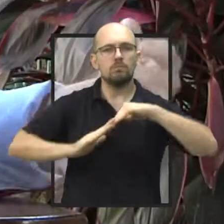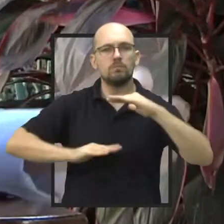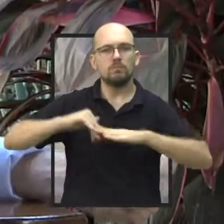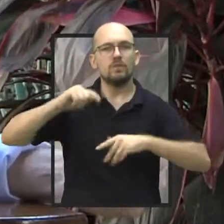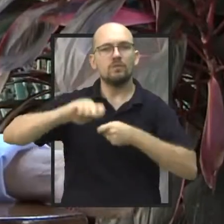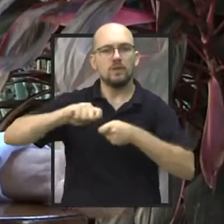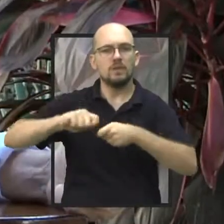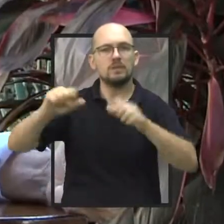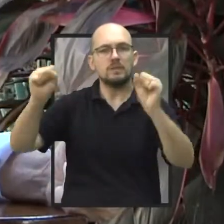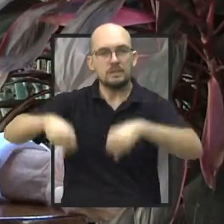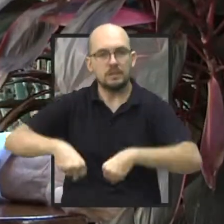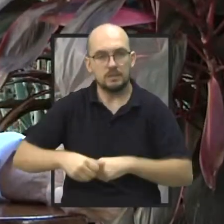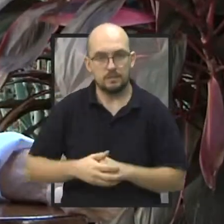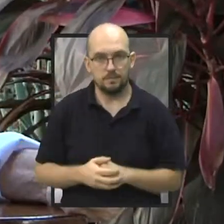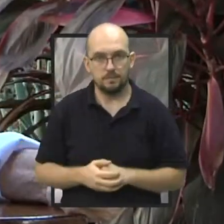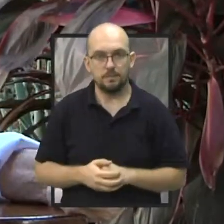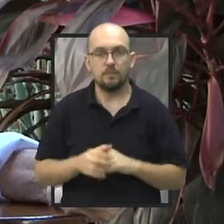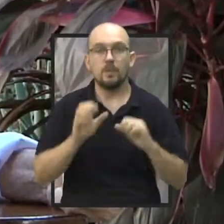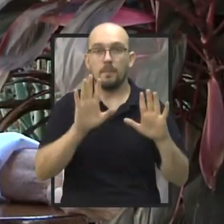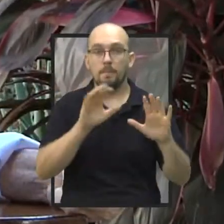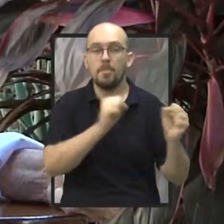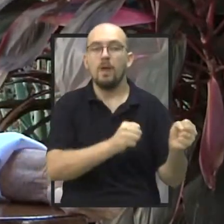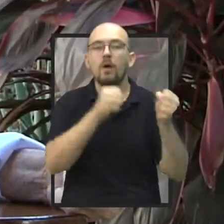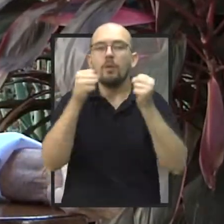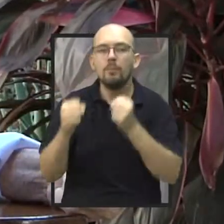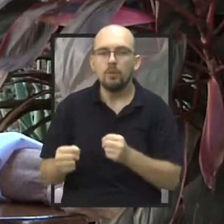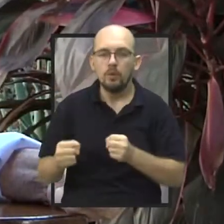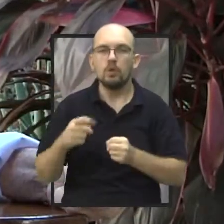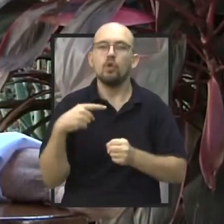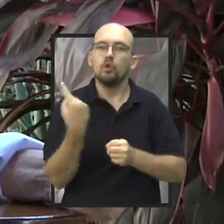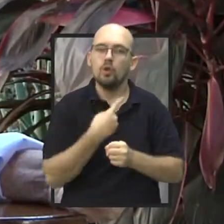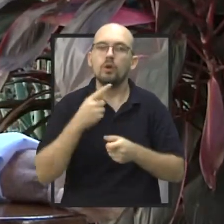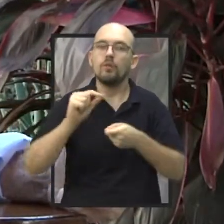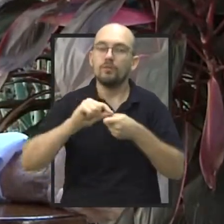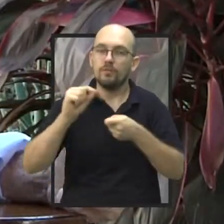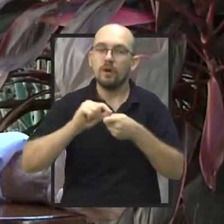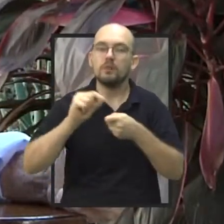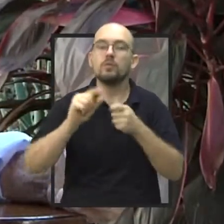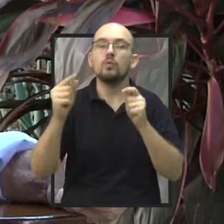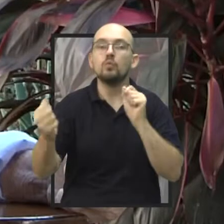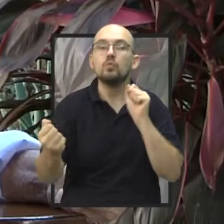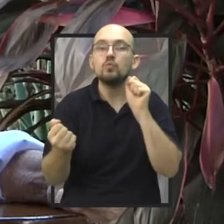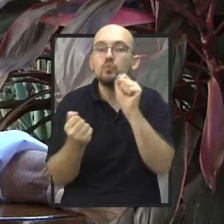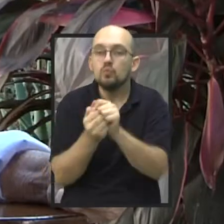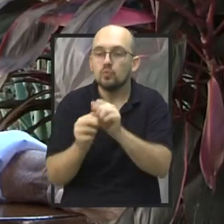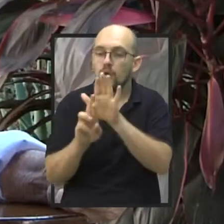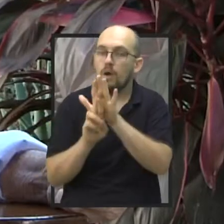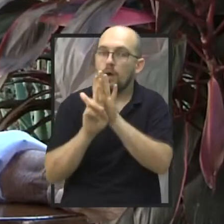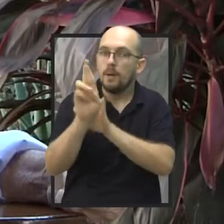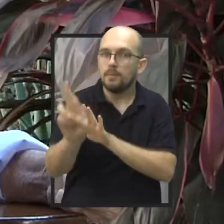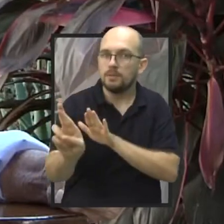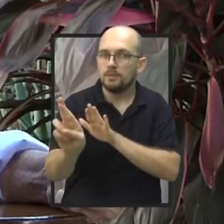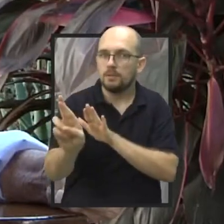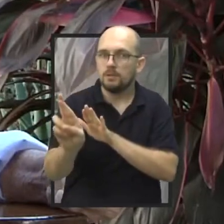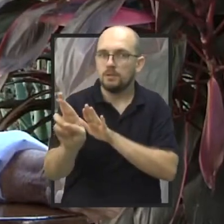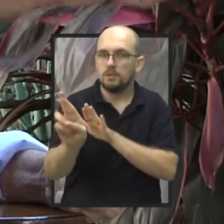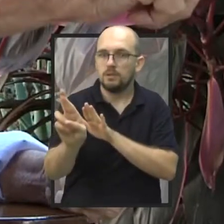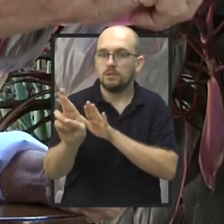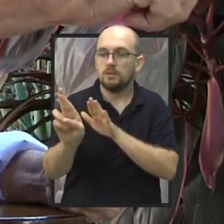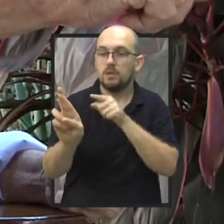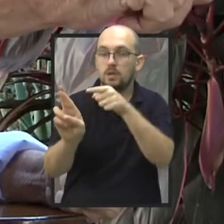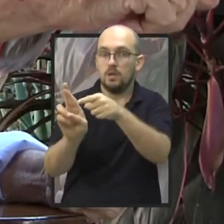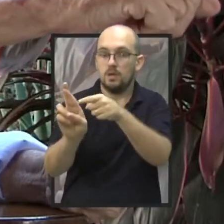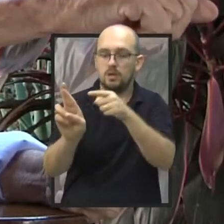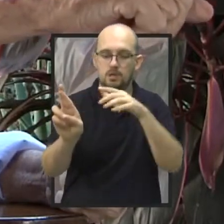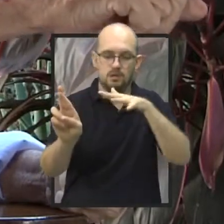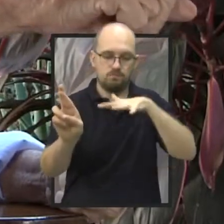Não. Esse poder nós vamos exercitar juntamente com os nossos representantes. Com